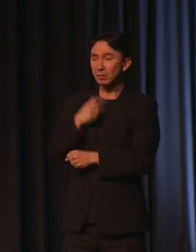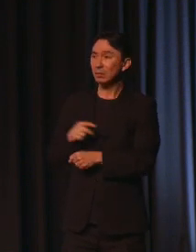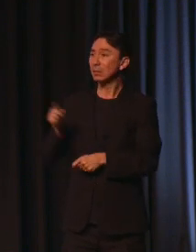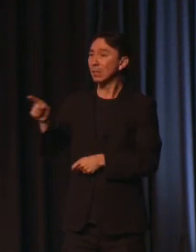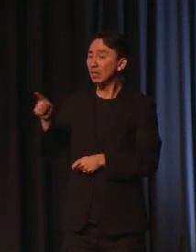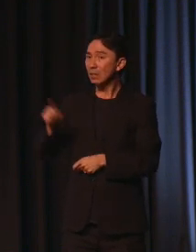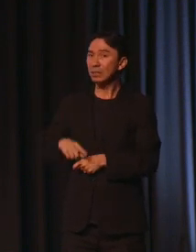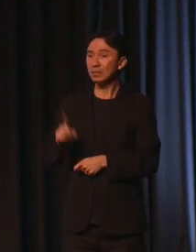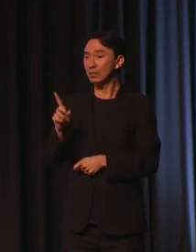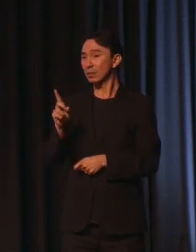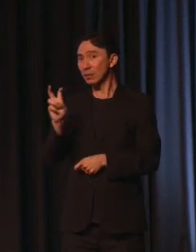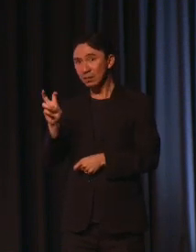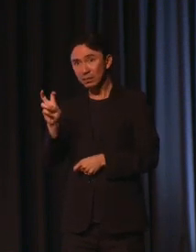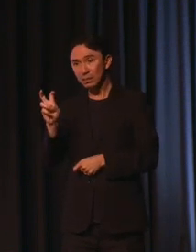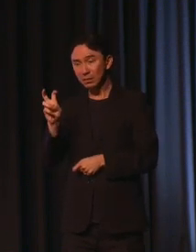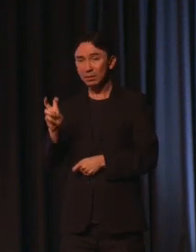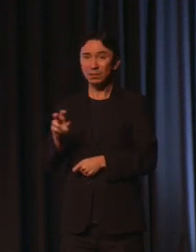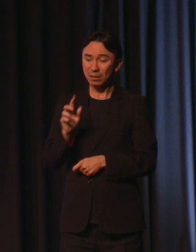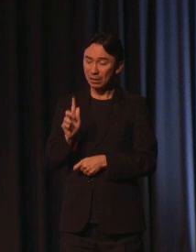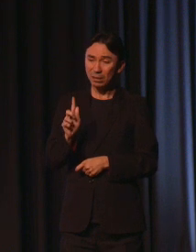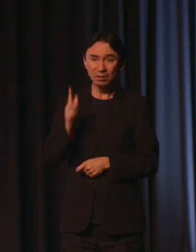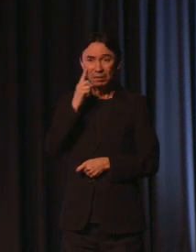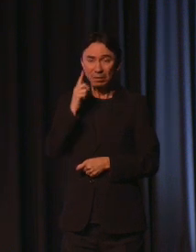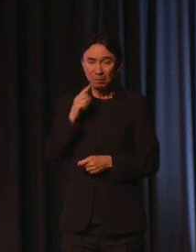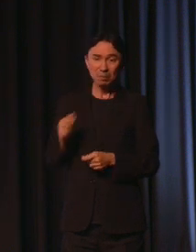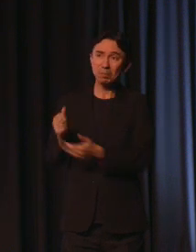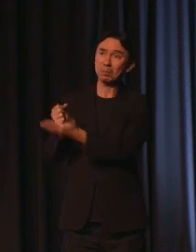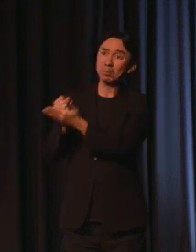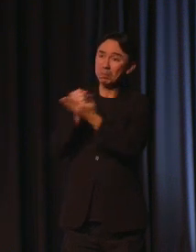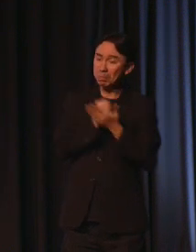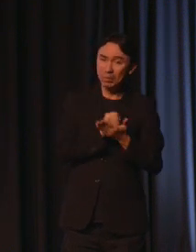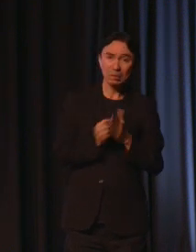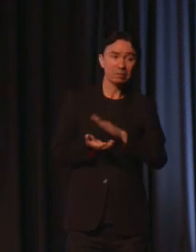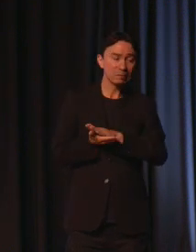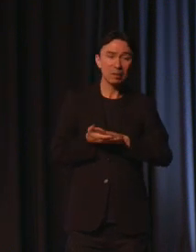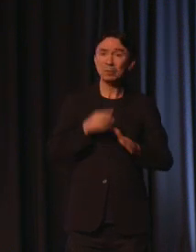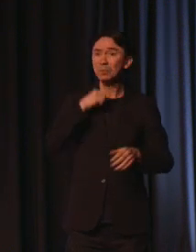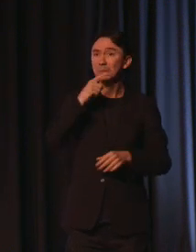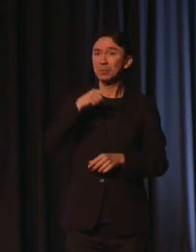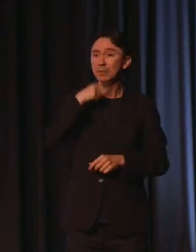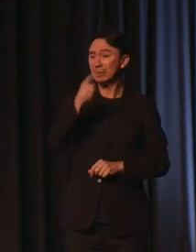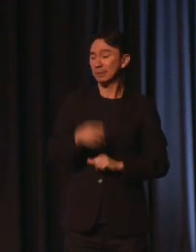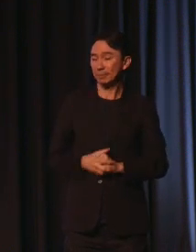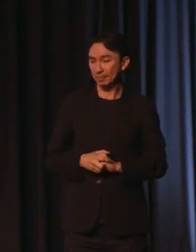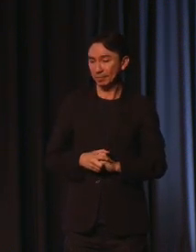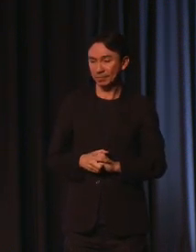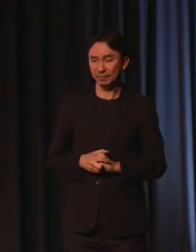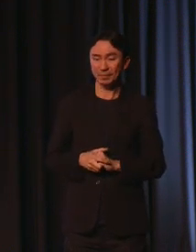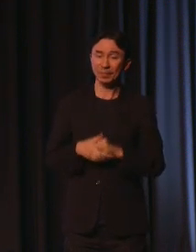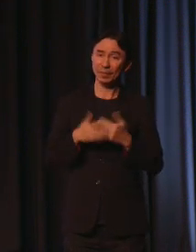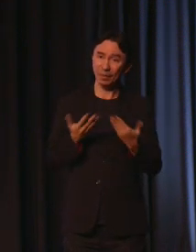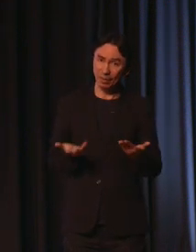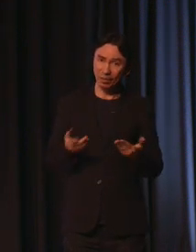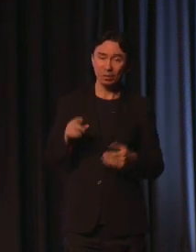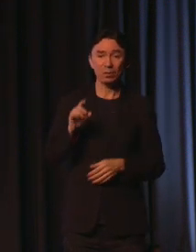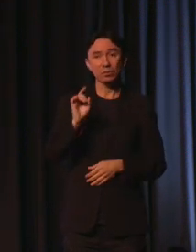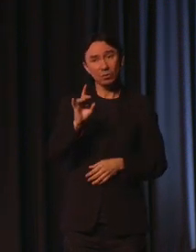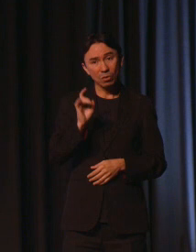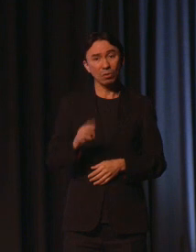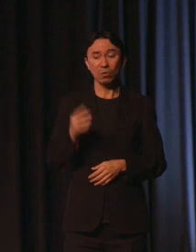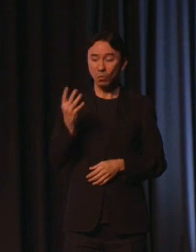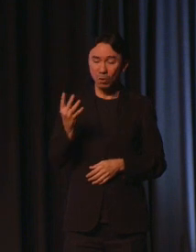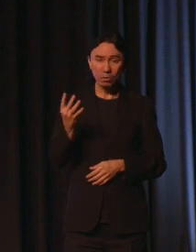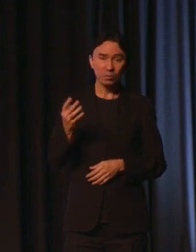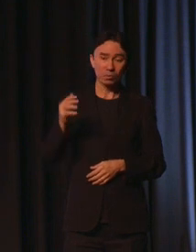15 microgramas, que é aquela subcutânea. Tá? Então, eles não têm trazido. Então, infelizmente, a gente tem comprado só de 4